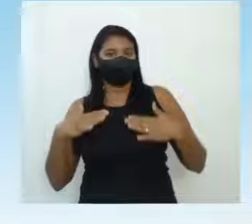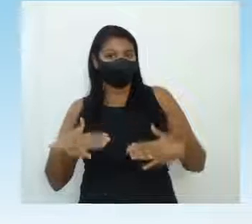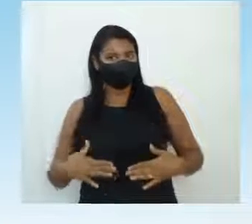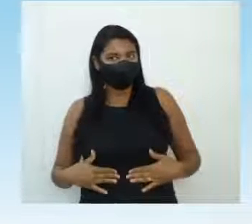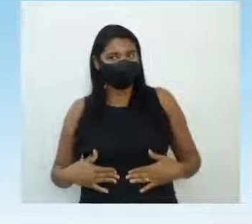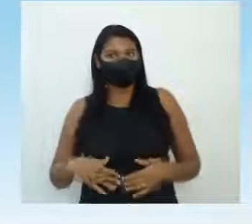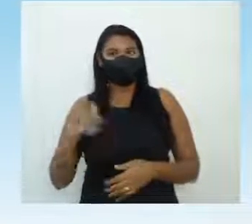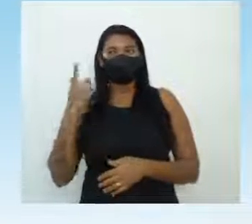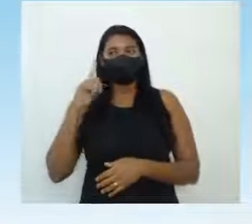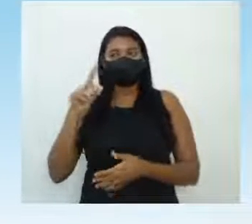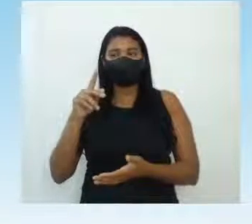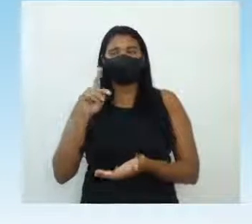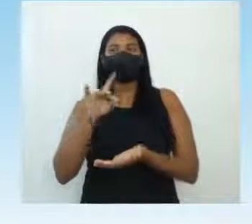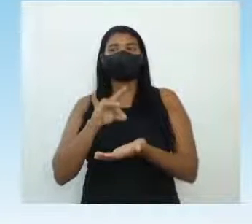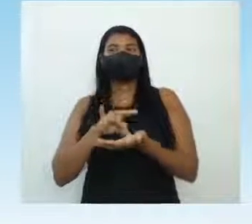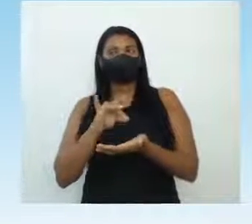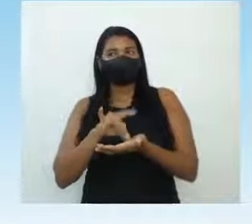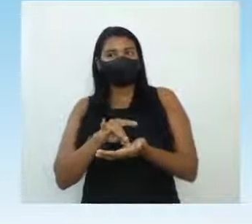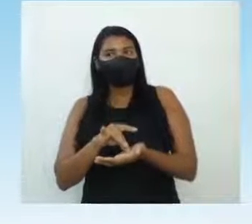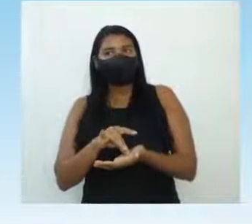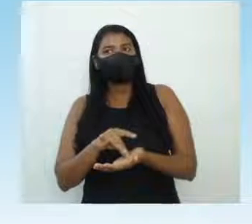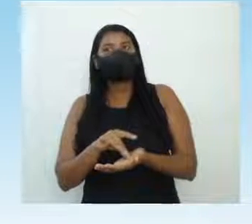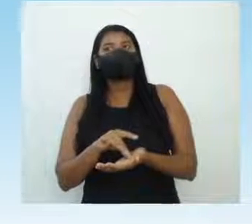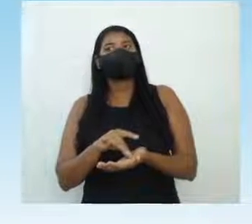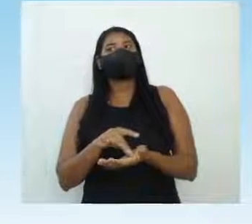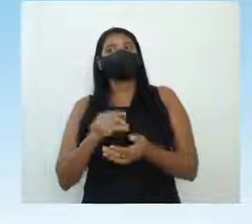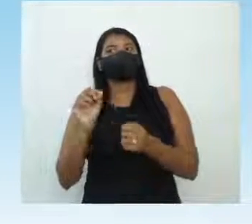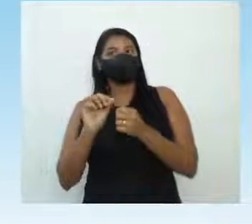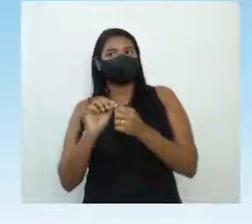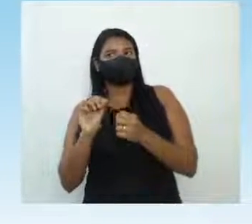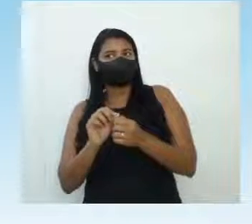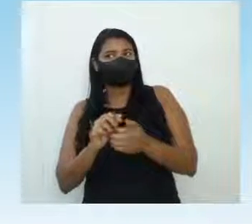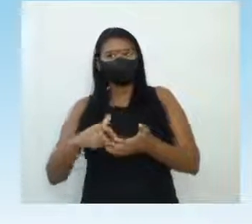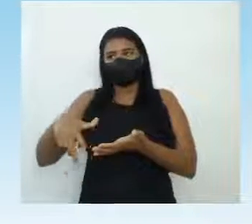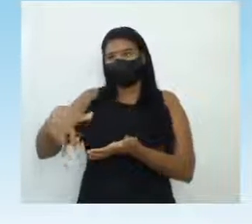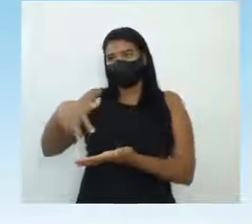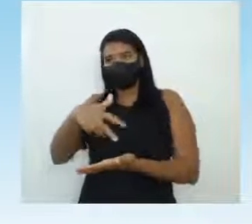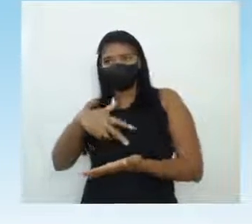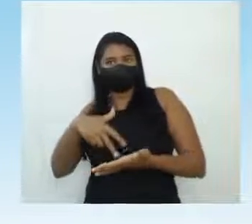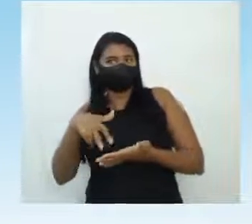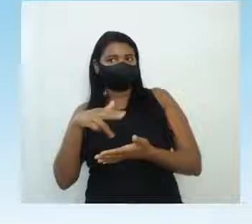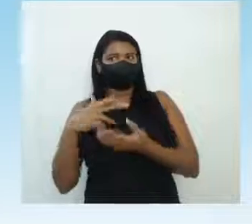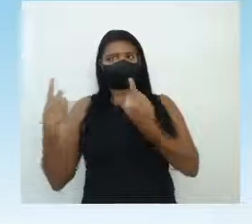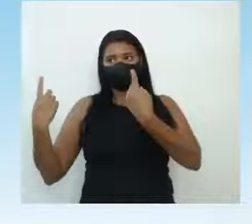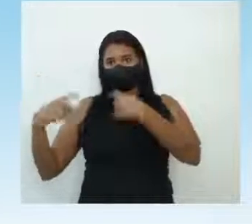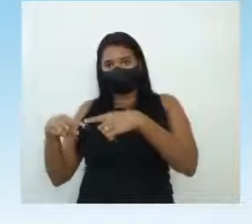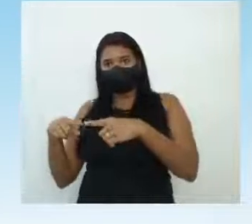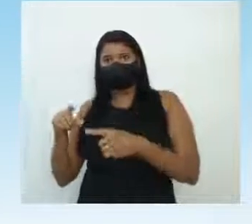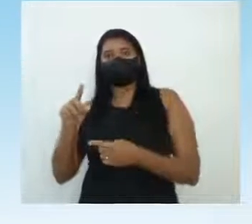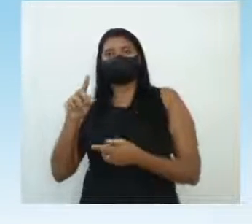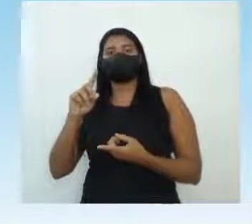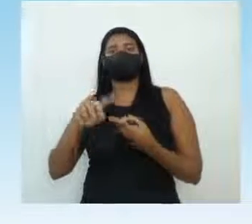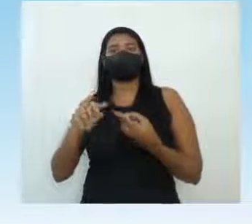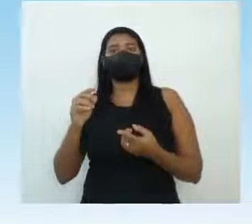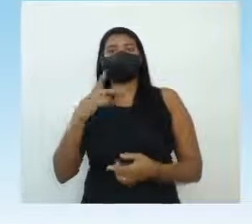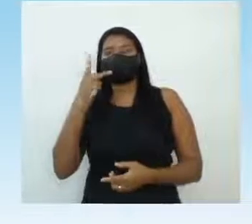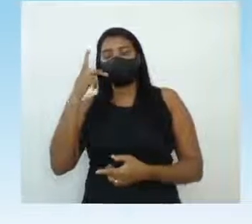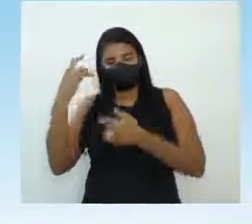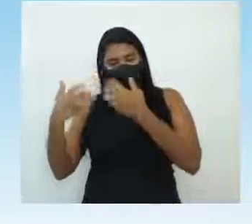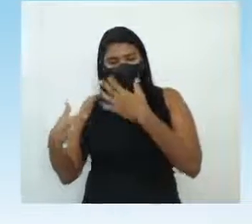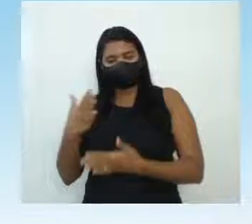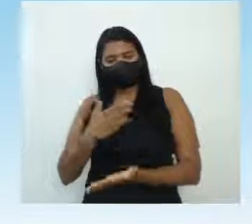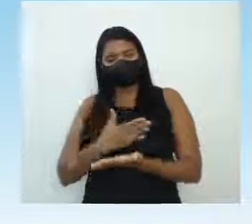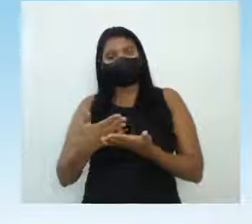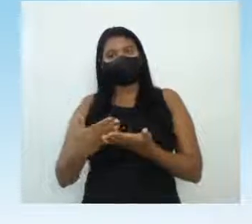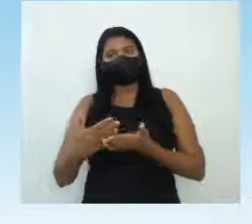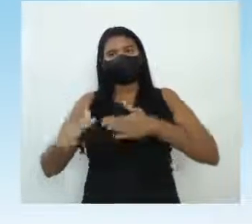consegue realmente fazer bem feito. Gente, existem competições, né, de break, como eu falei logo no início, né, o movimento hip